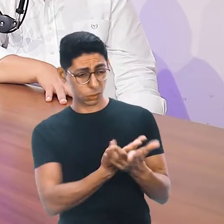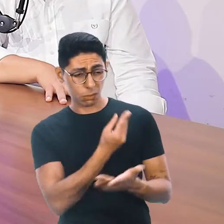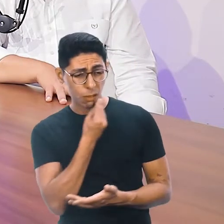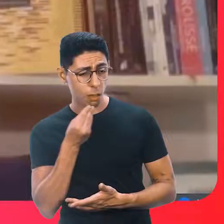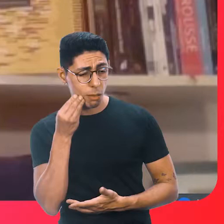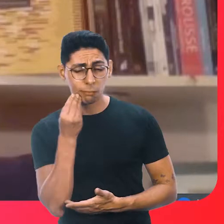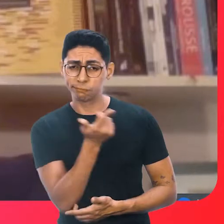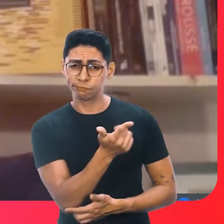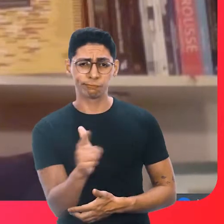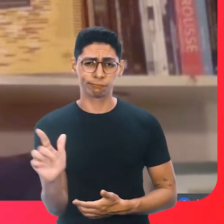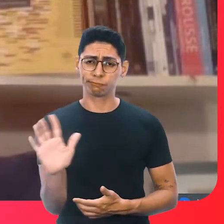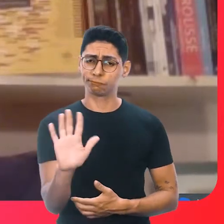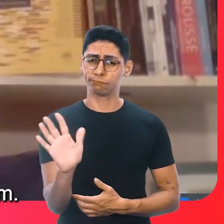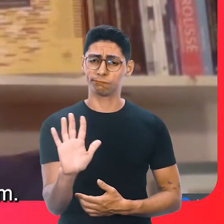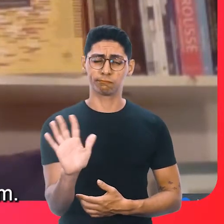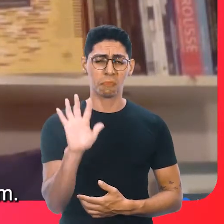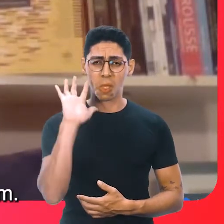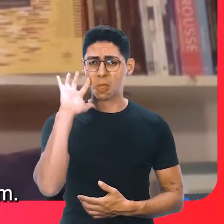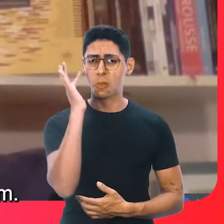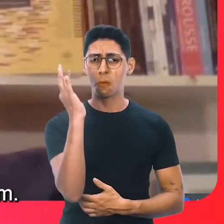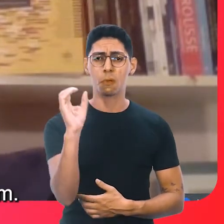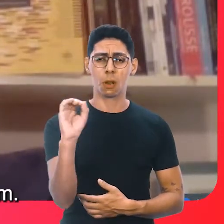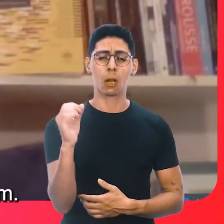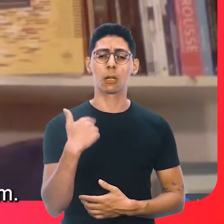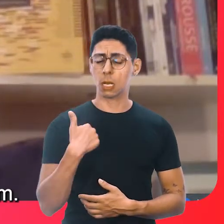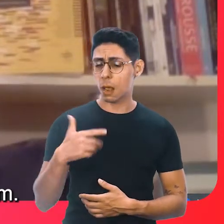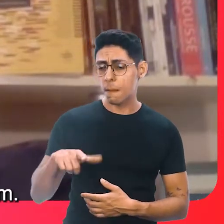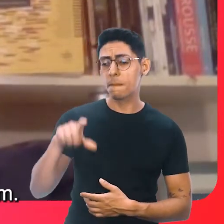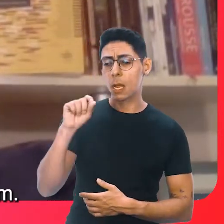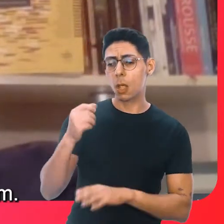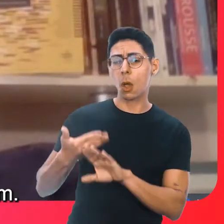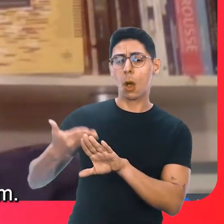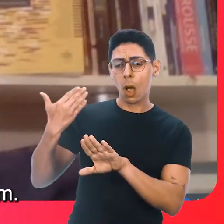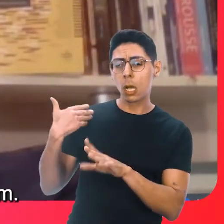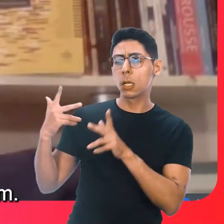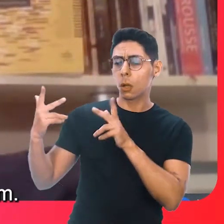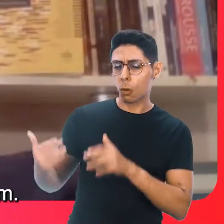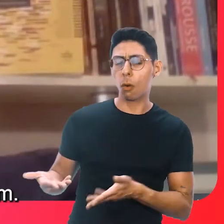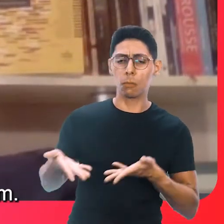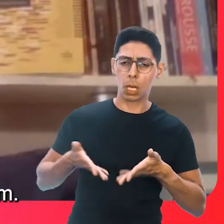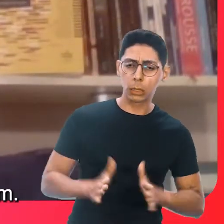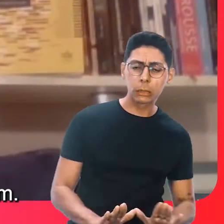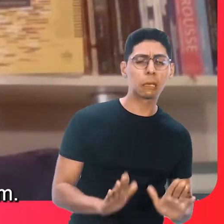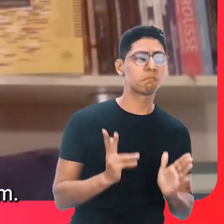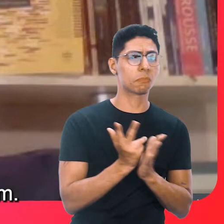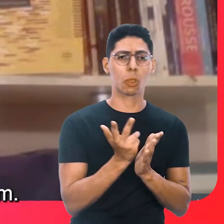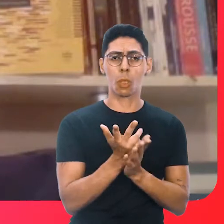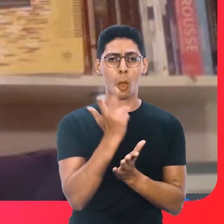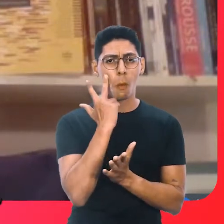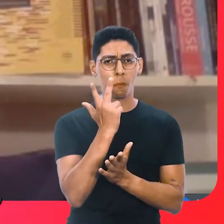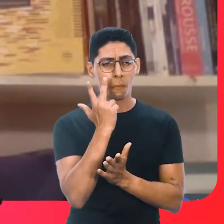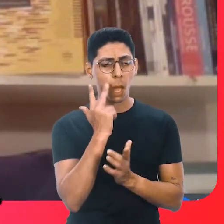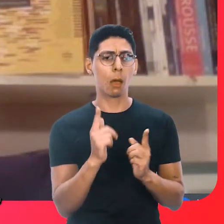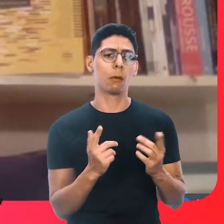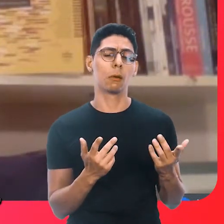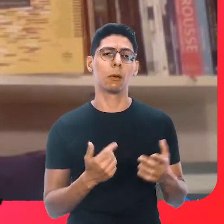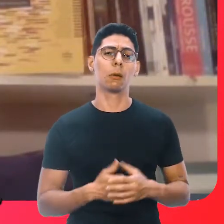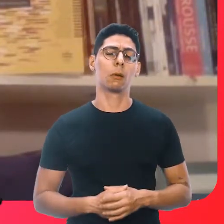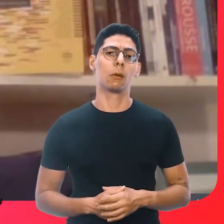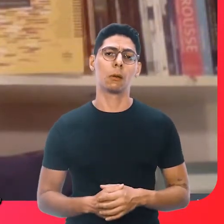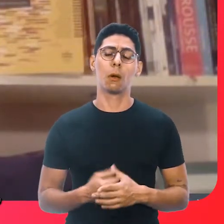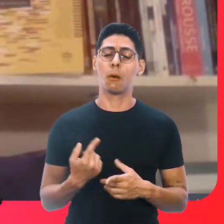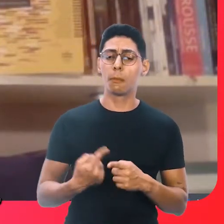eficazes, né? Não foram eficazes. Eu preferiria ter ficado como eu era originalmente, né? E as cirurgias acabaram, até